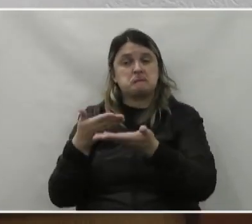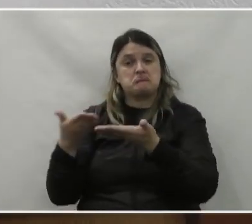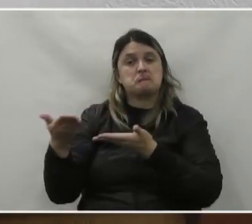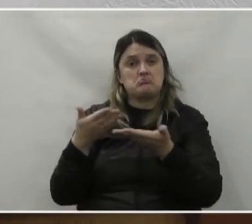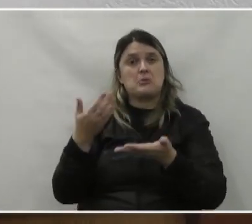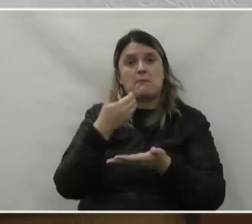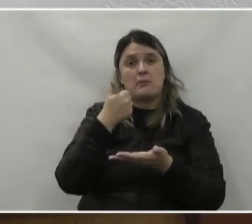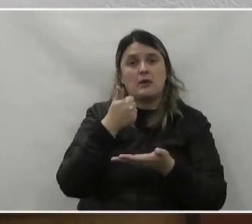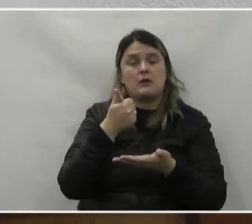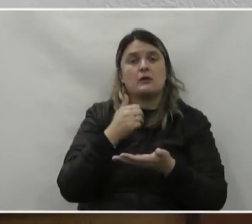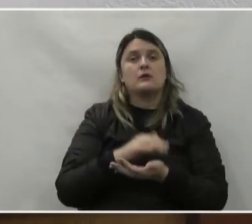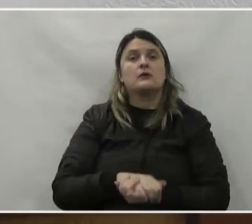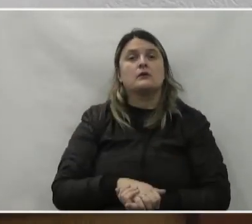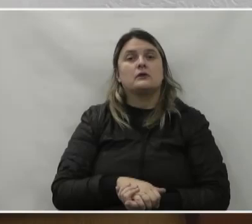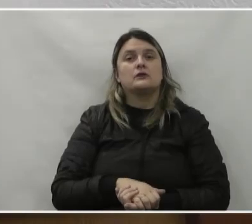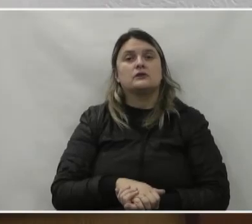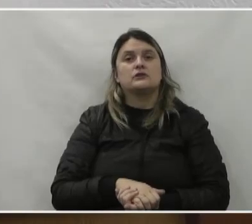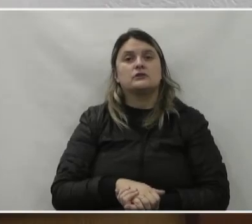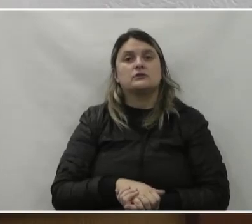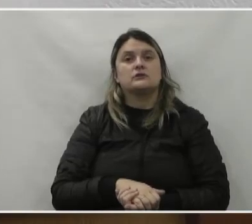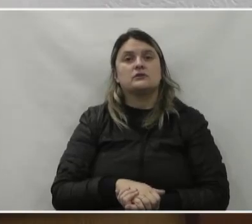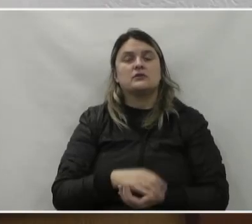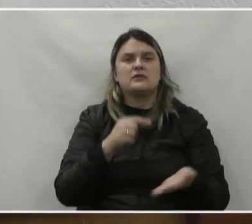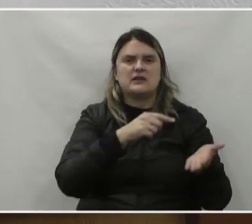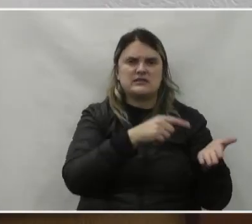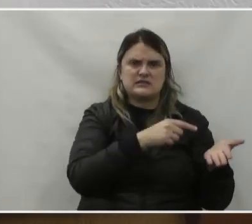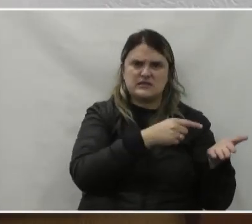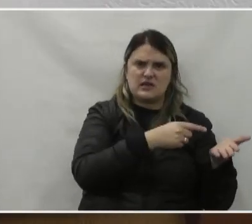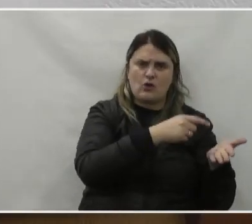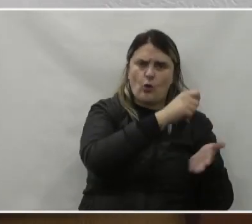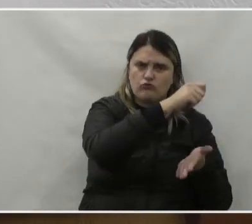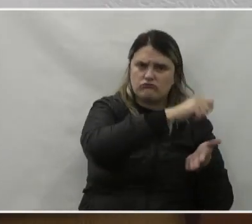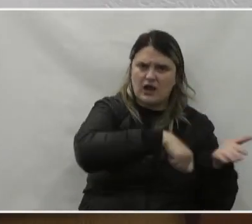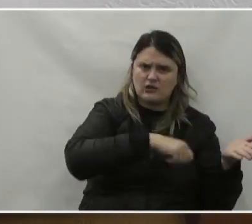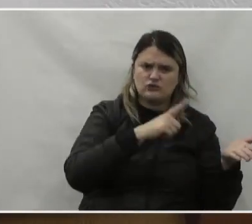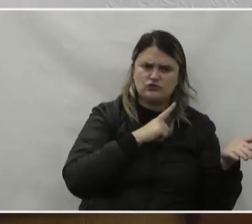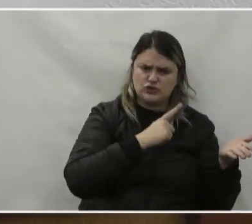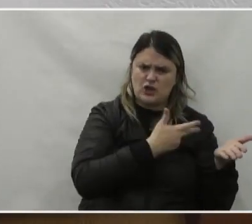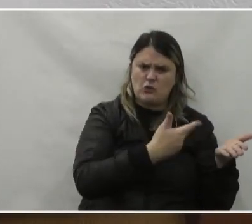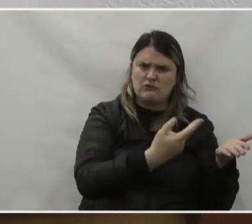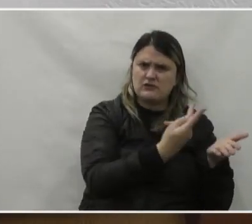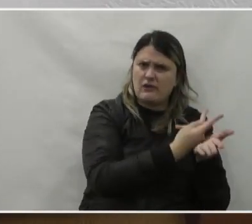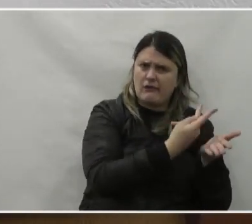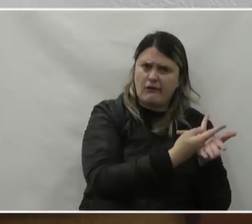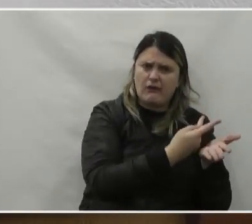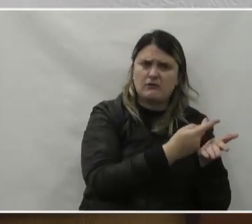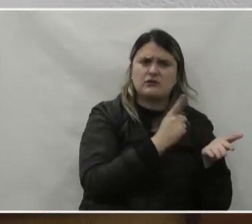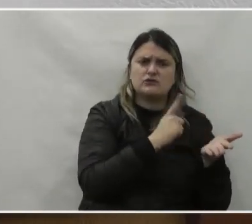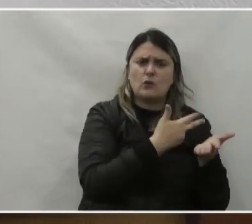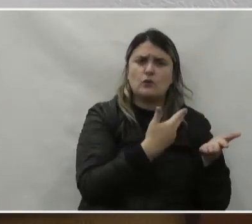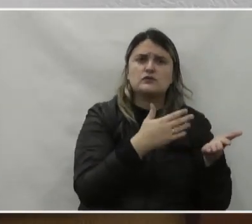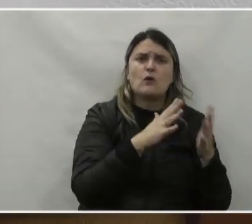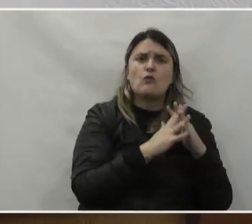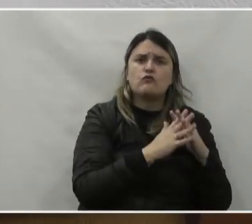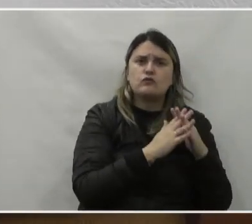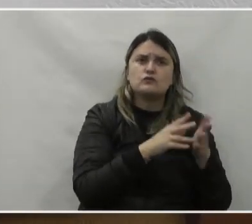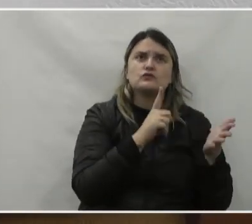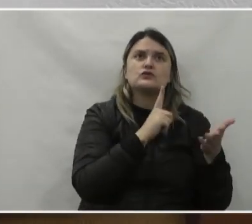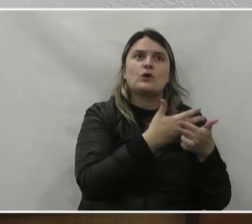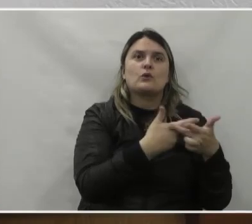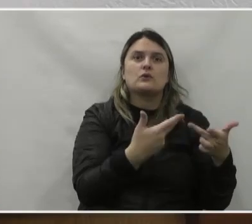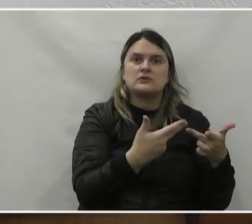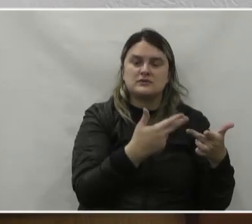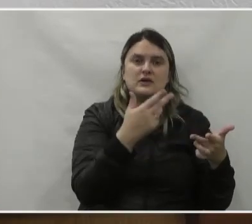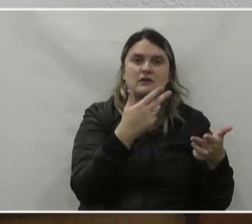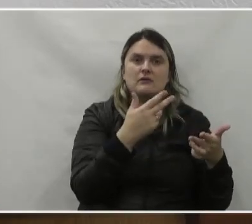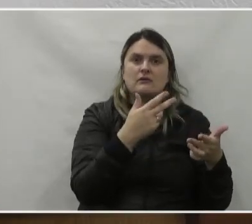tiramos vários questionamentos, vários pontos que tinham no contrato que vai levar a não onerar